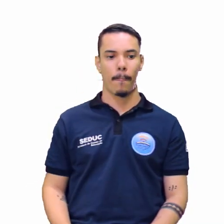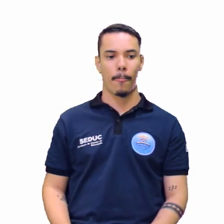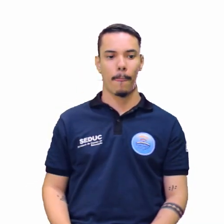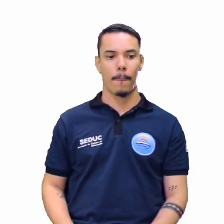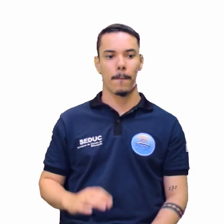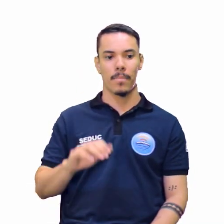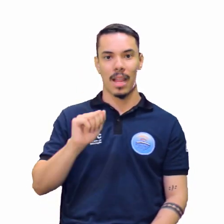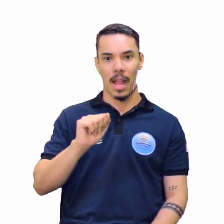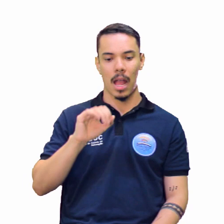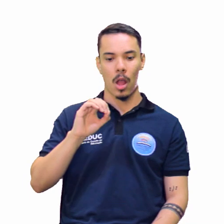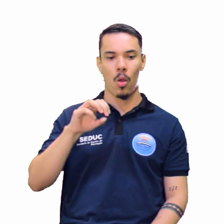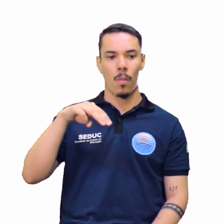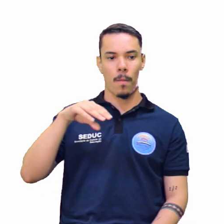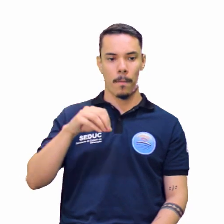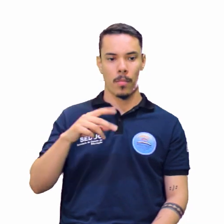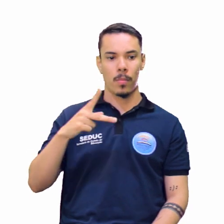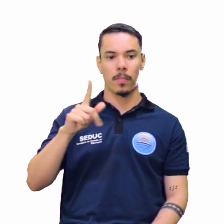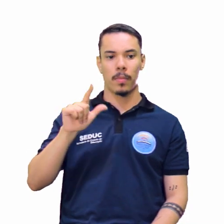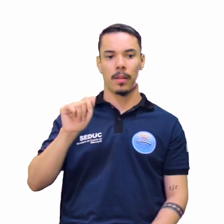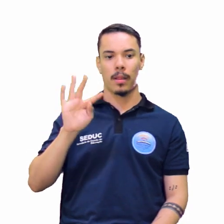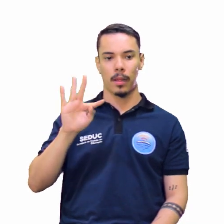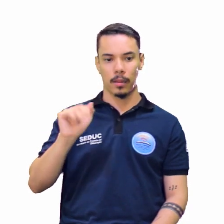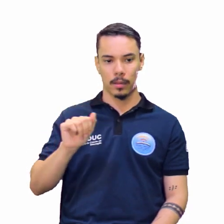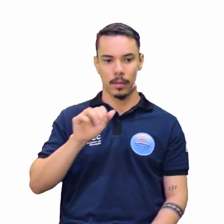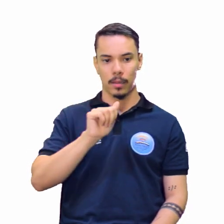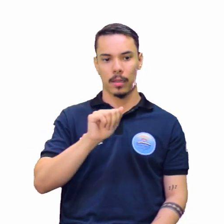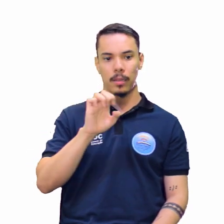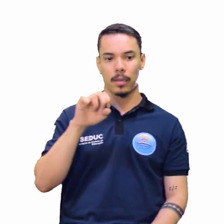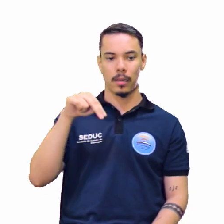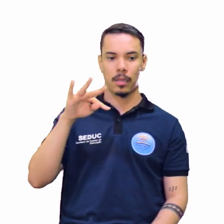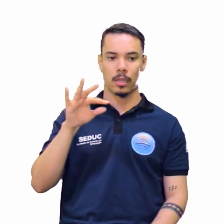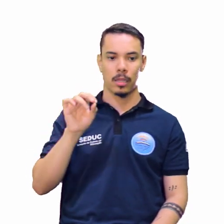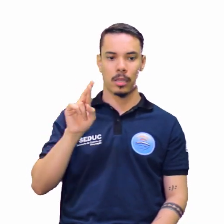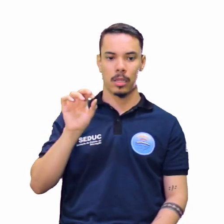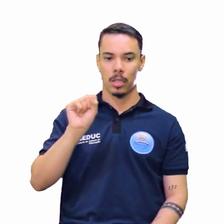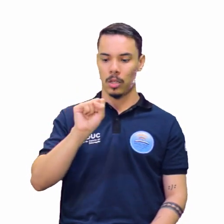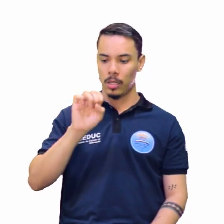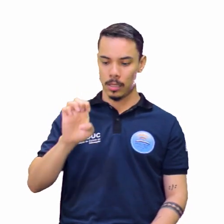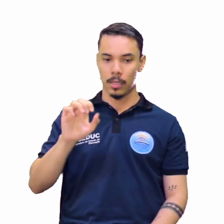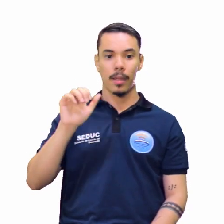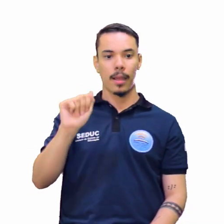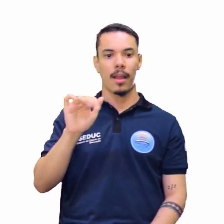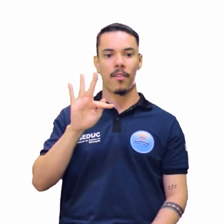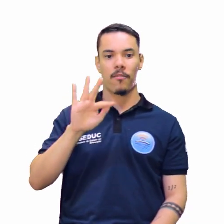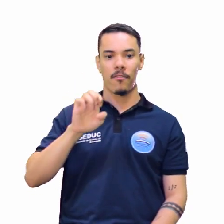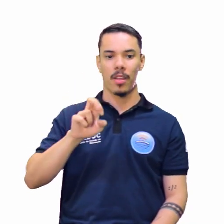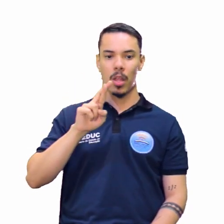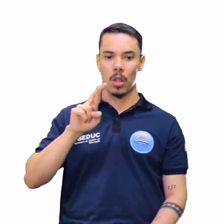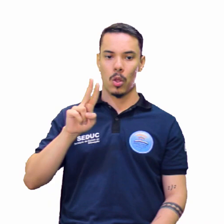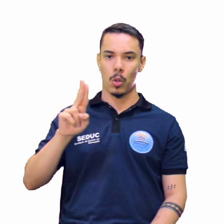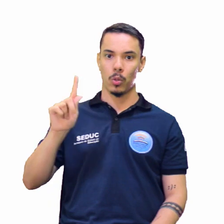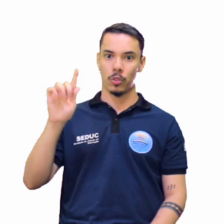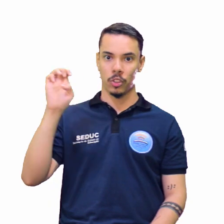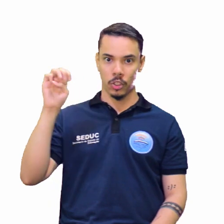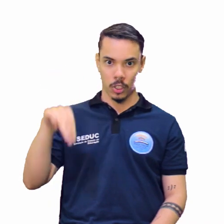a homoplata A então ser a ferrugem